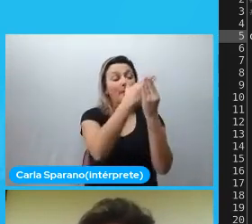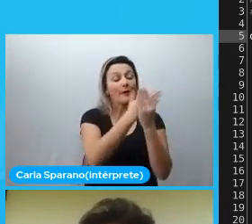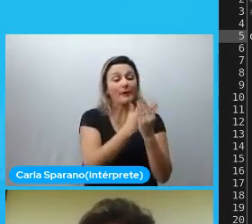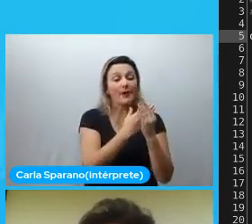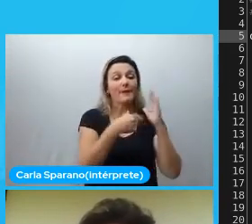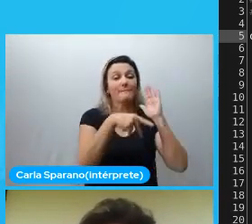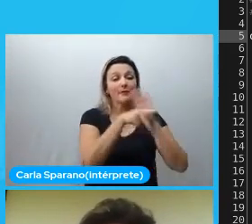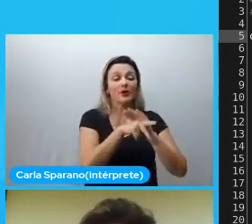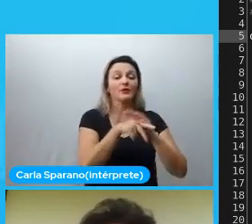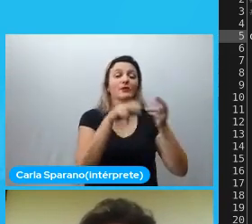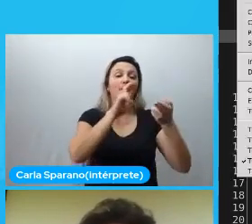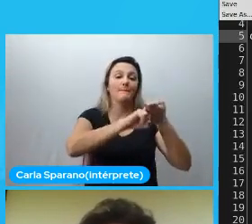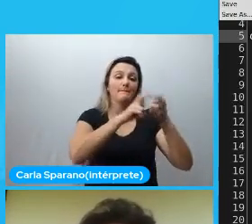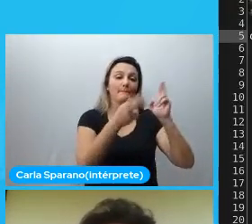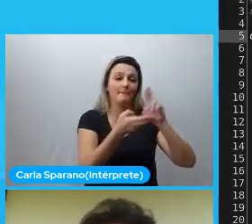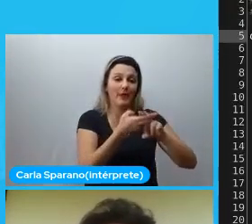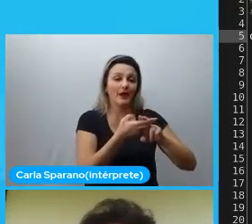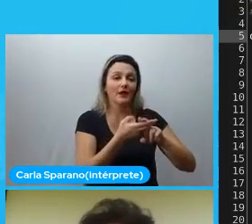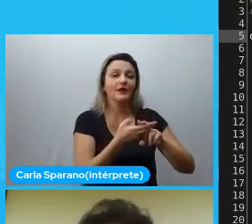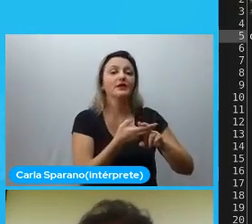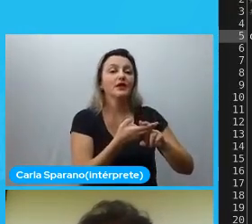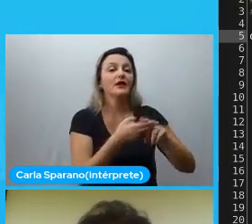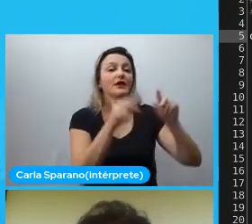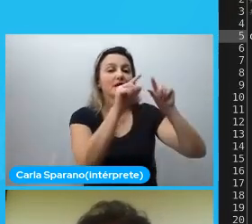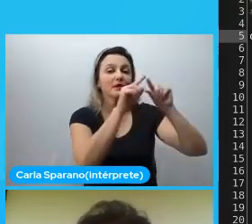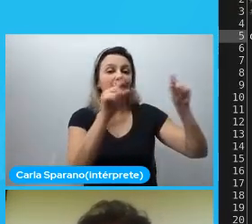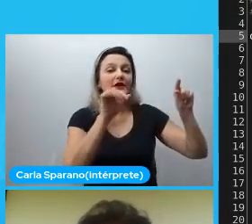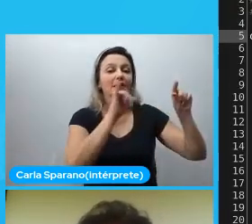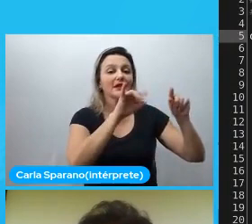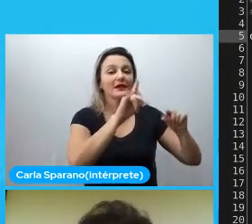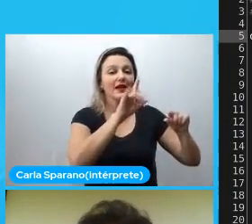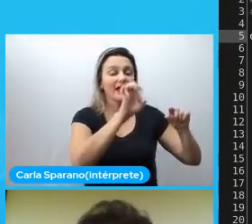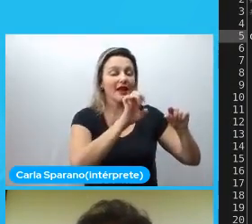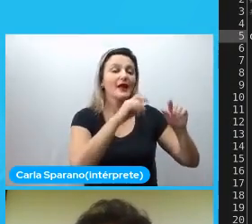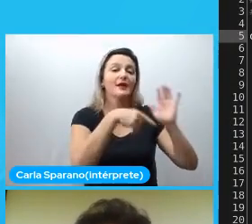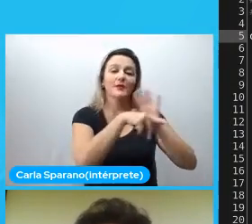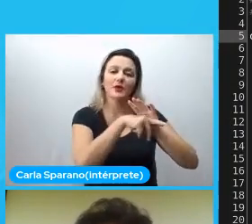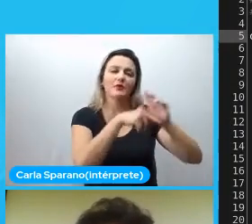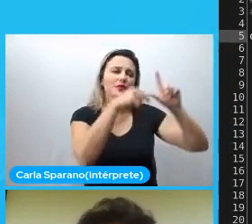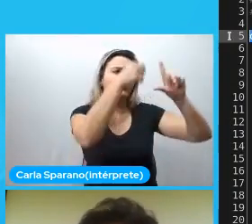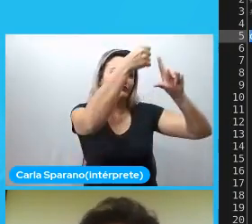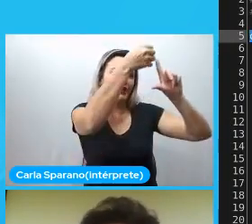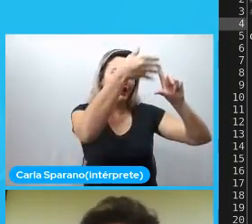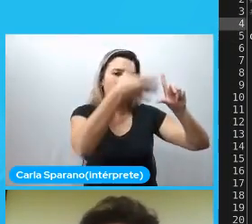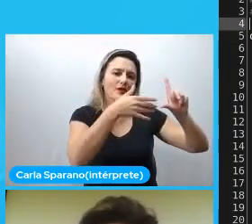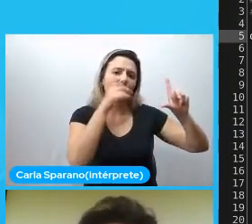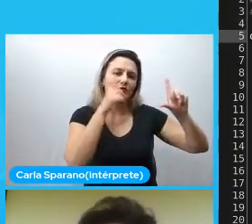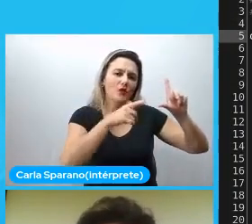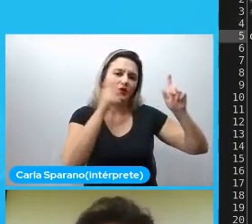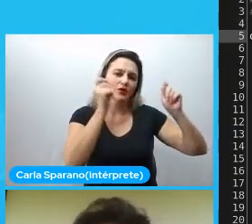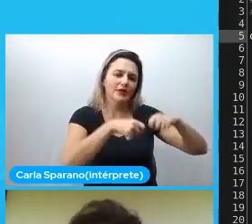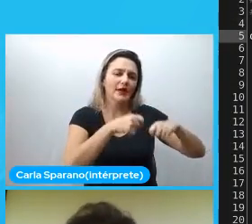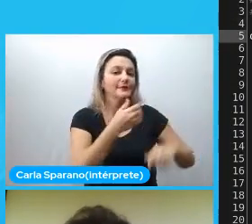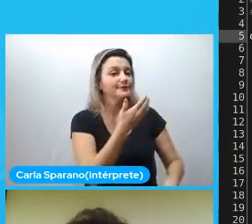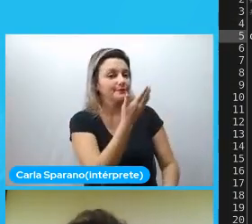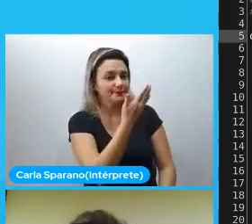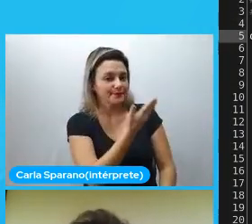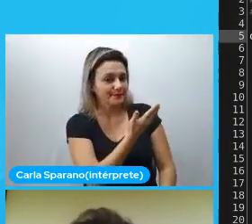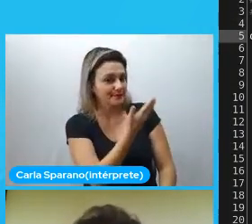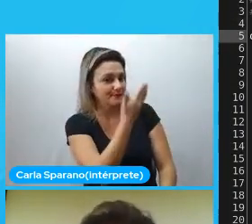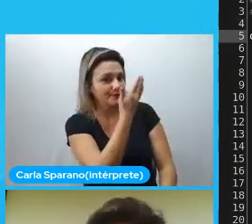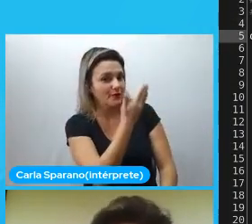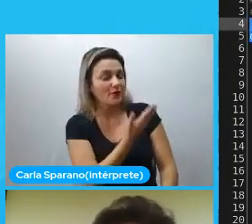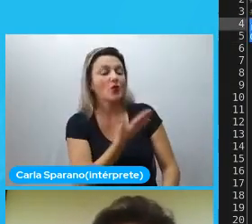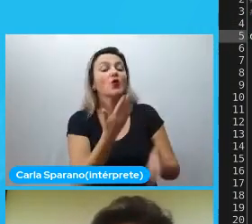IDE. Então isso aqui que vocês estão vendo é a IDE do Foxdot. Ele já vem com os tutoriais aqui que você pode abrir. E eu vou começar aqui a